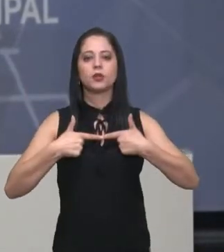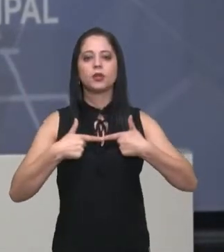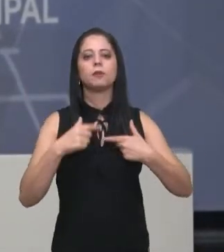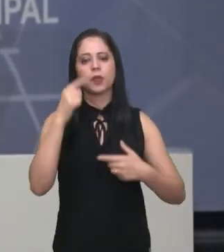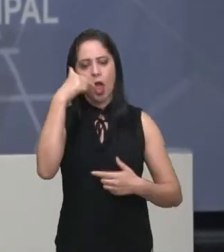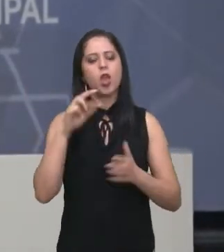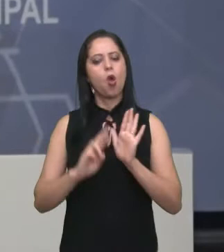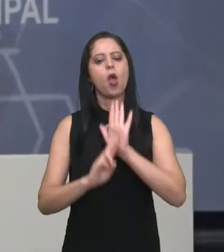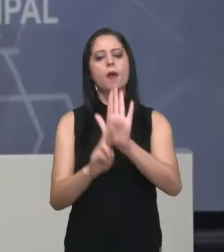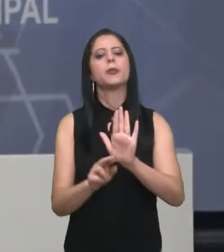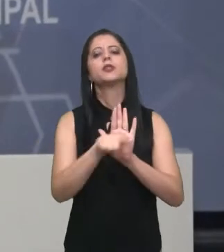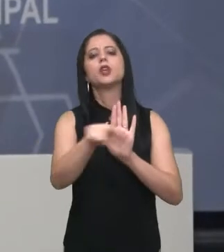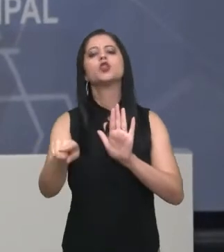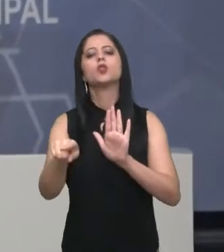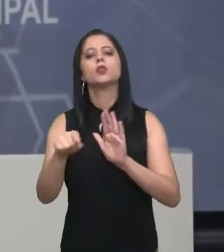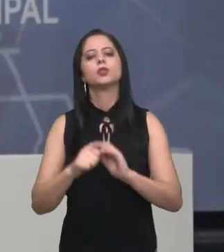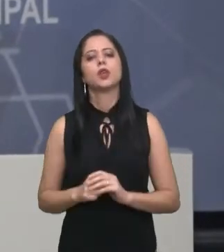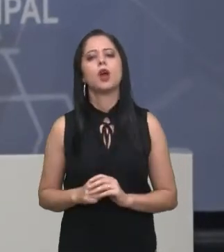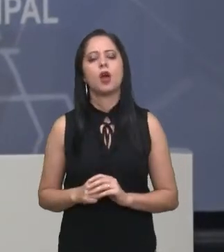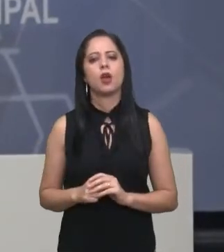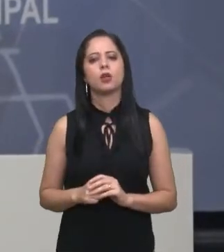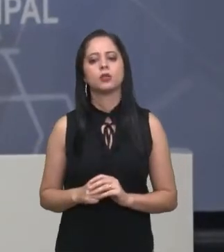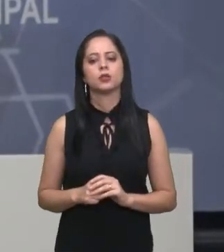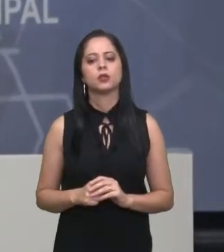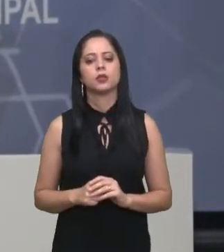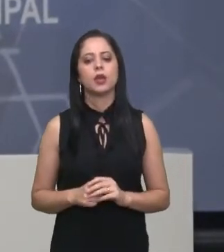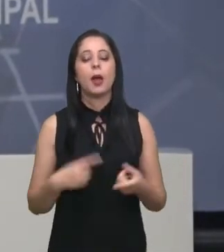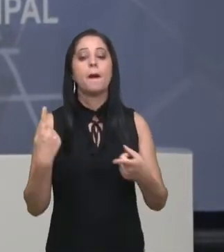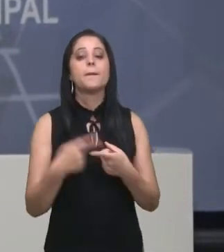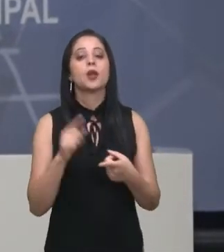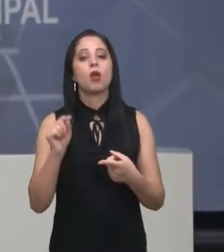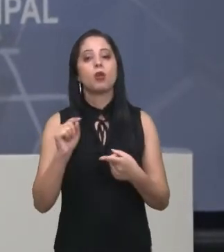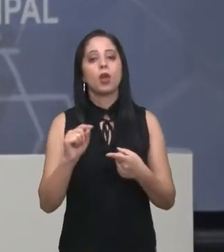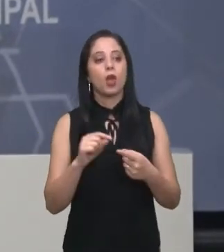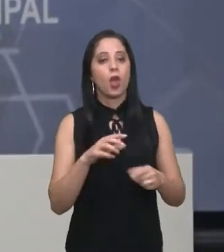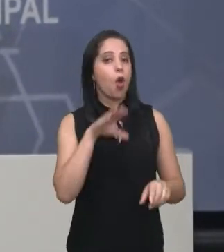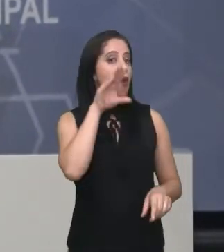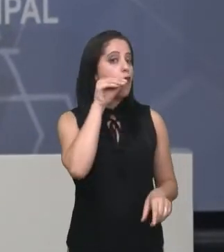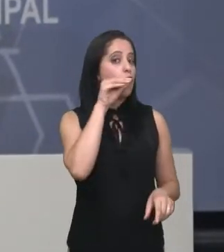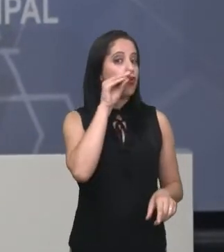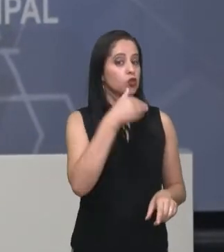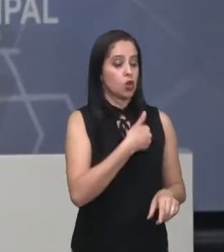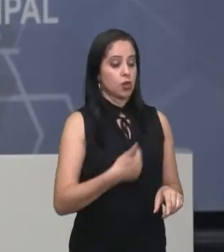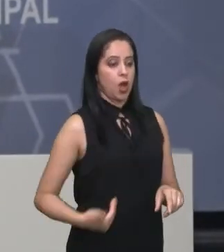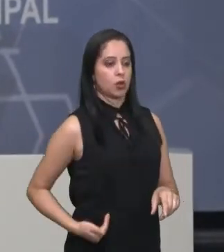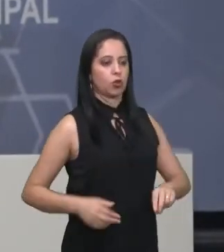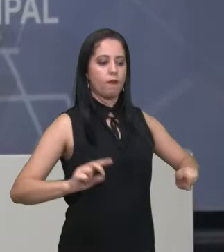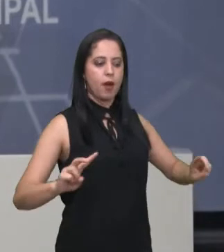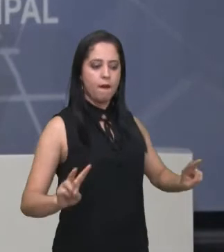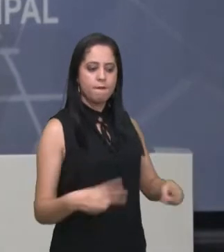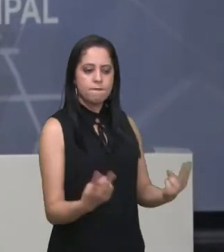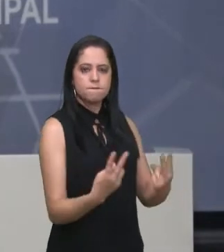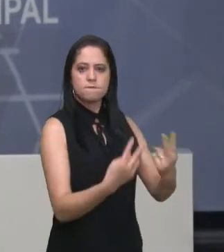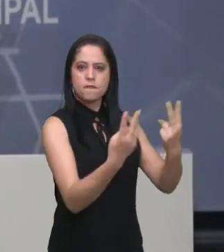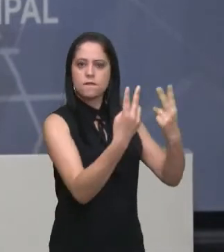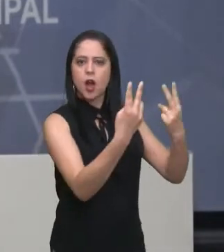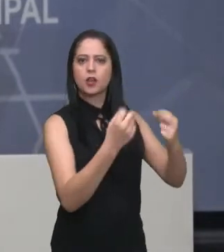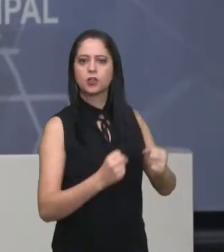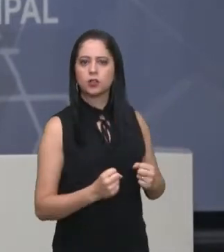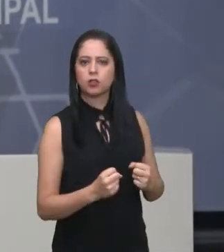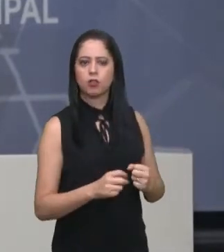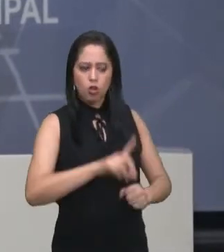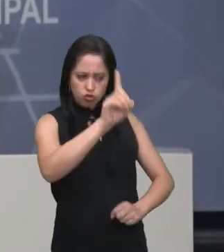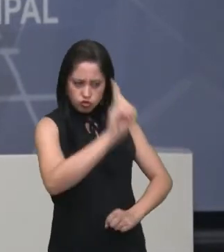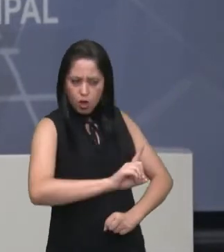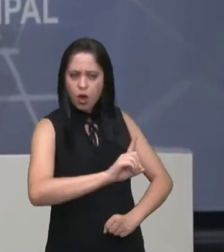José dos Campos. Porque valorizar o servidor público é garantir que a população tenha acesso aos seus